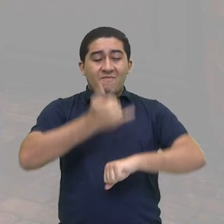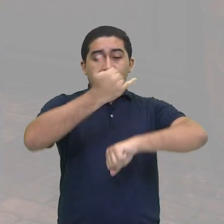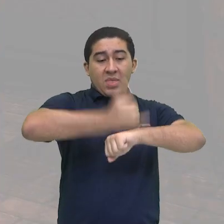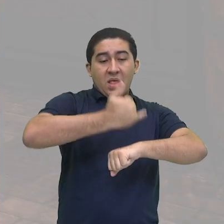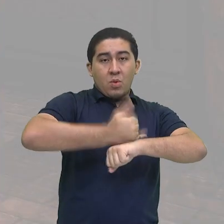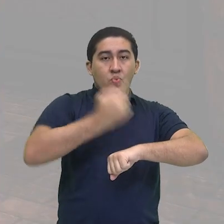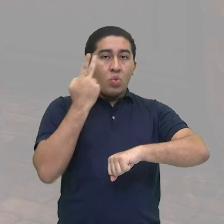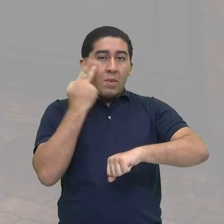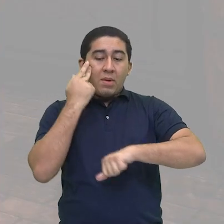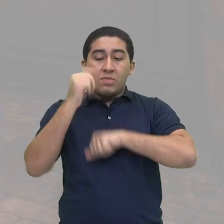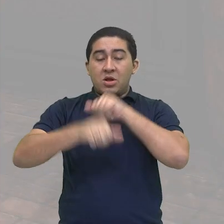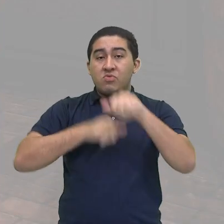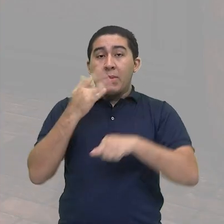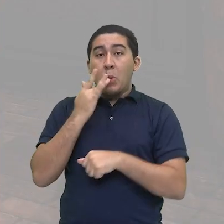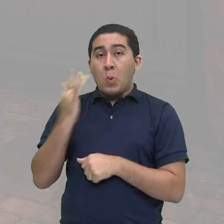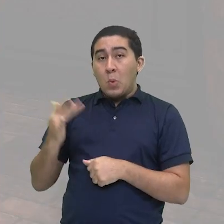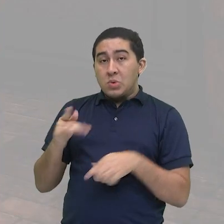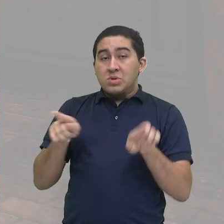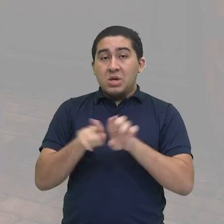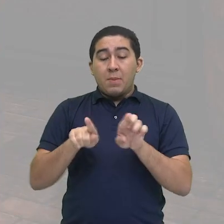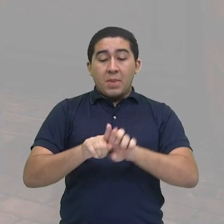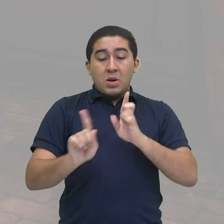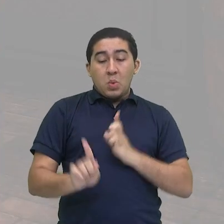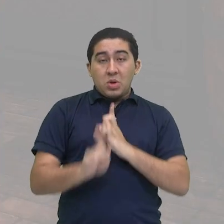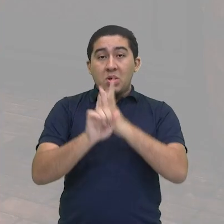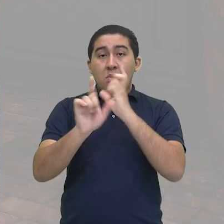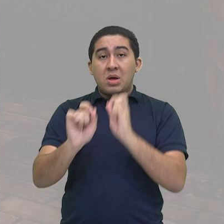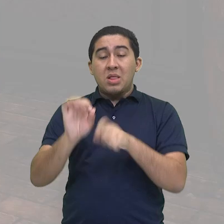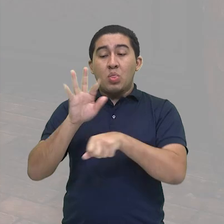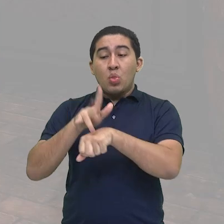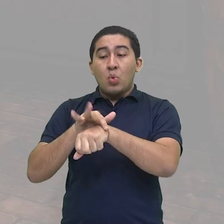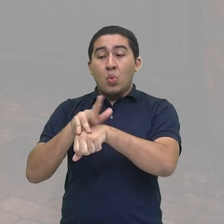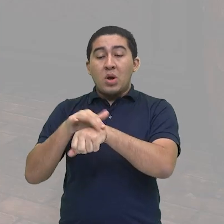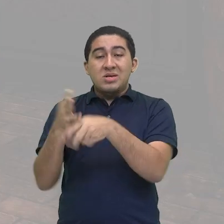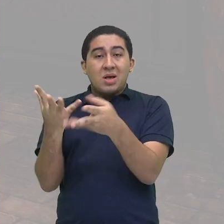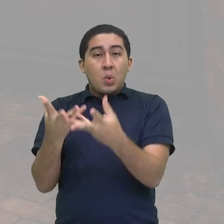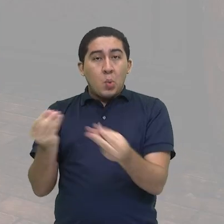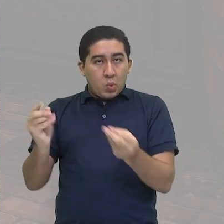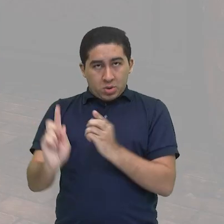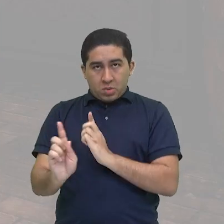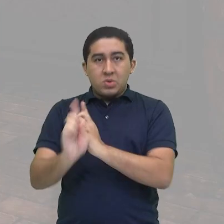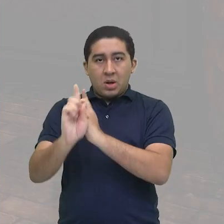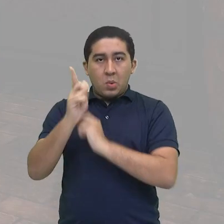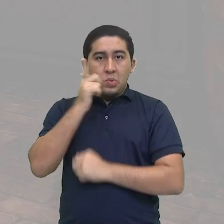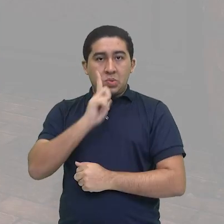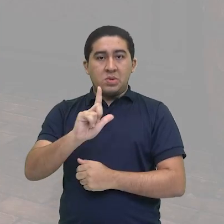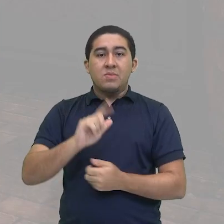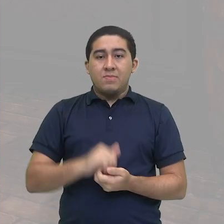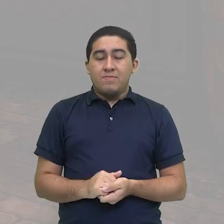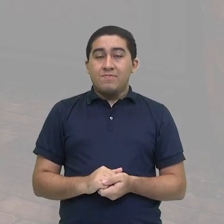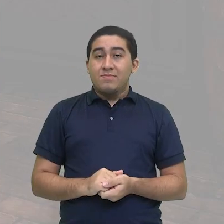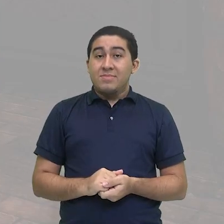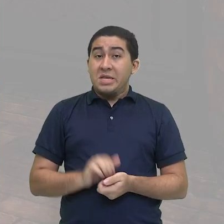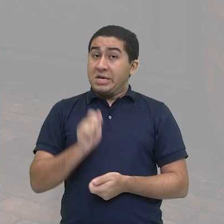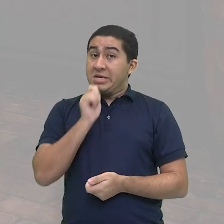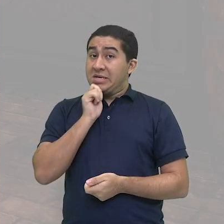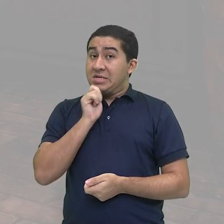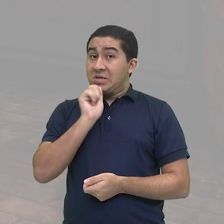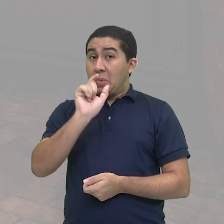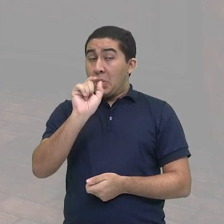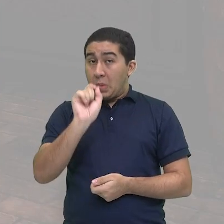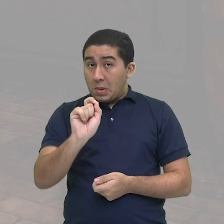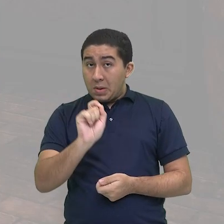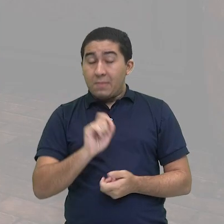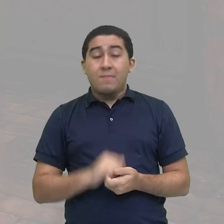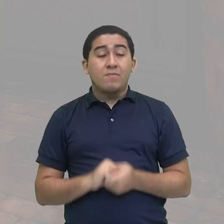em ouro e encontrar a cura para todas as doenças. Embora os